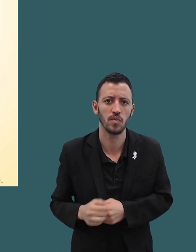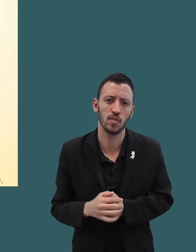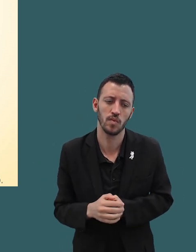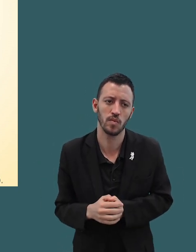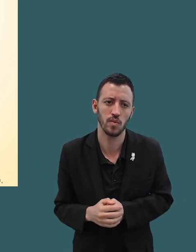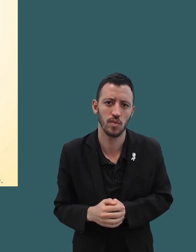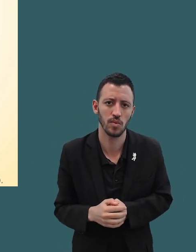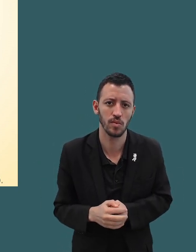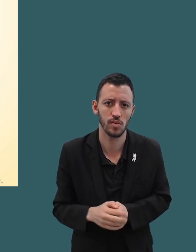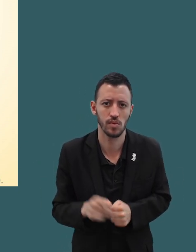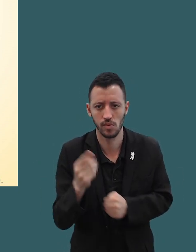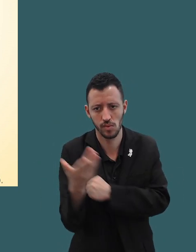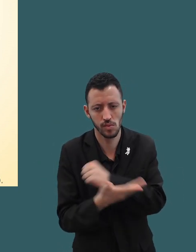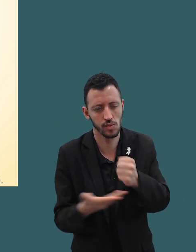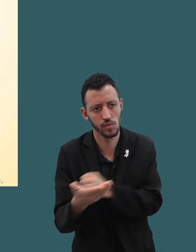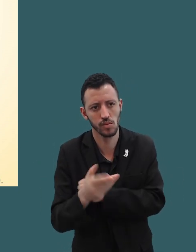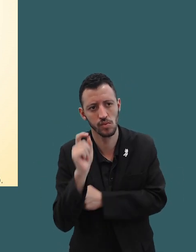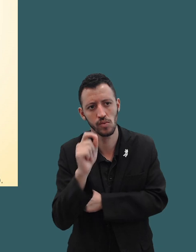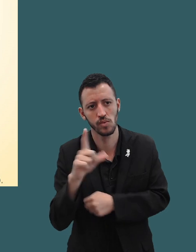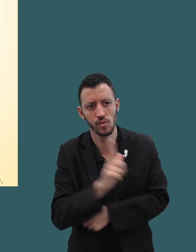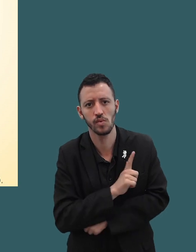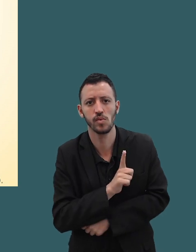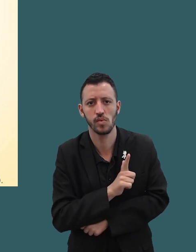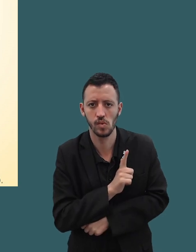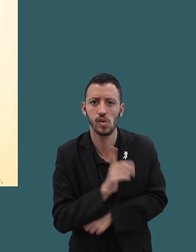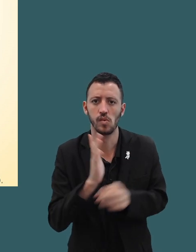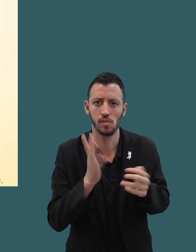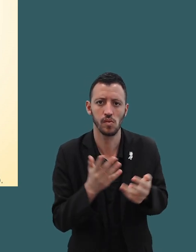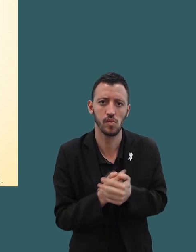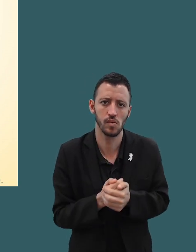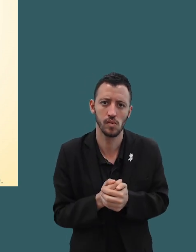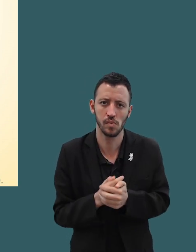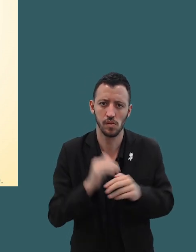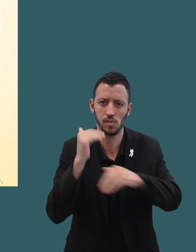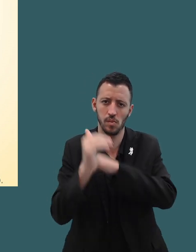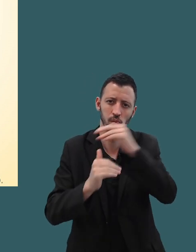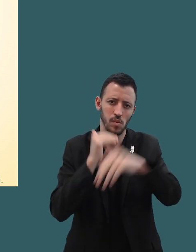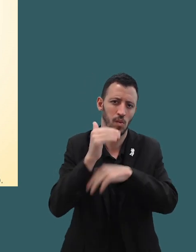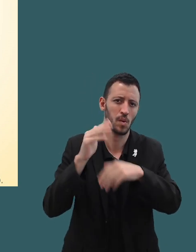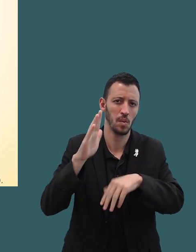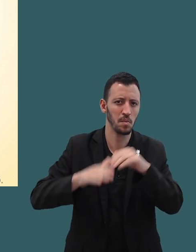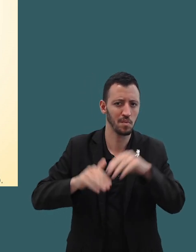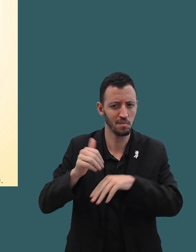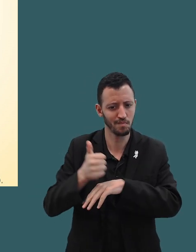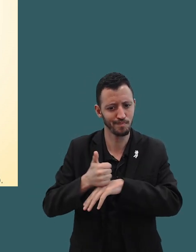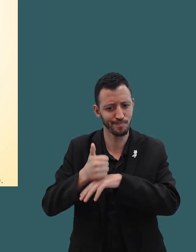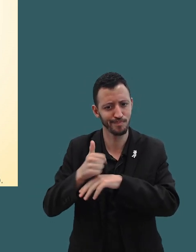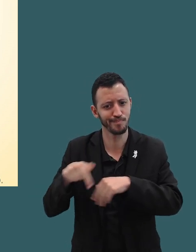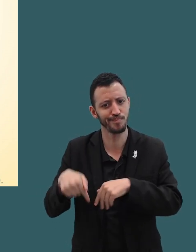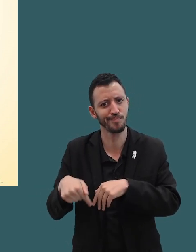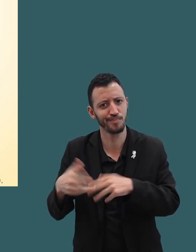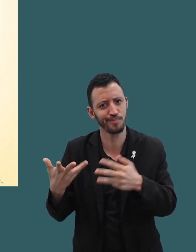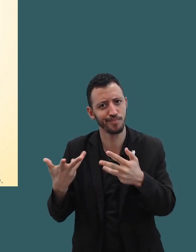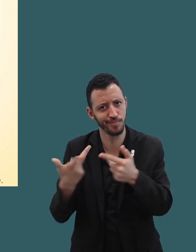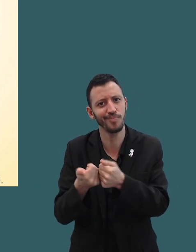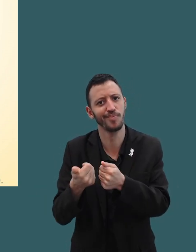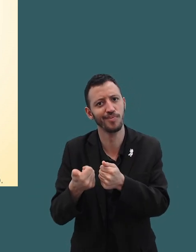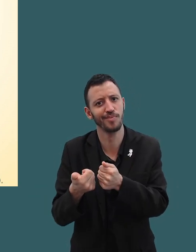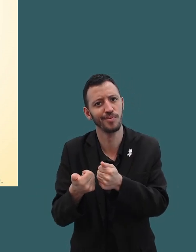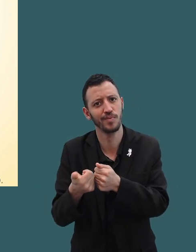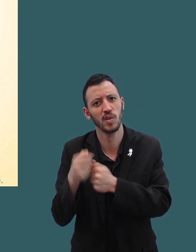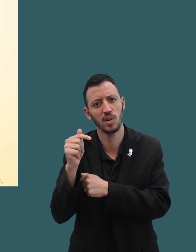né, as bases para que a gente tenha o desenvolvimento de talentos para seguirem